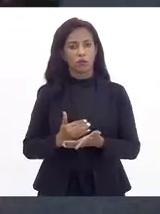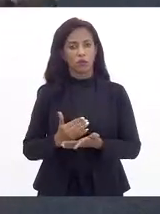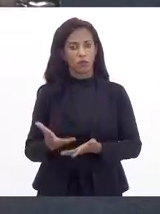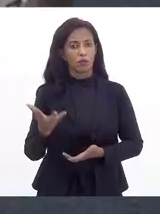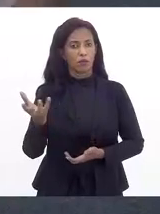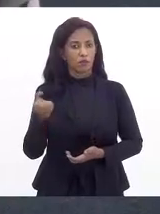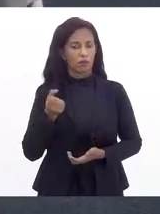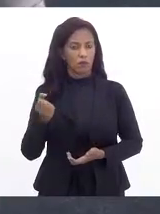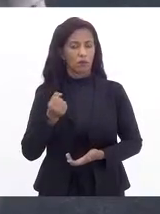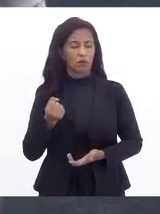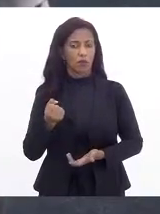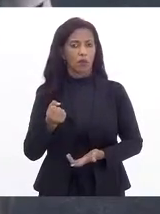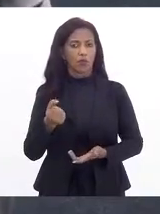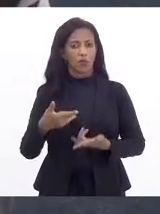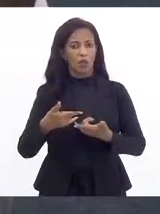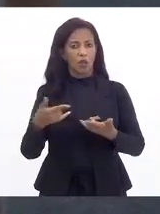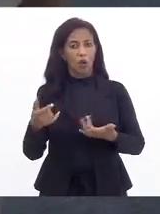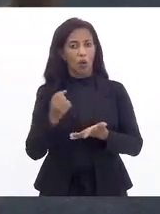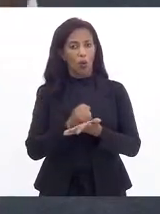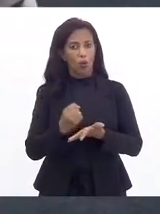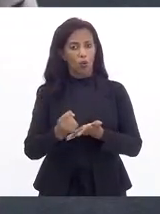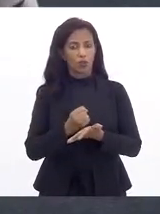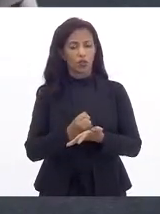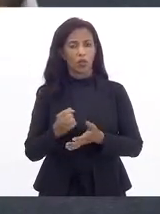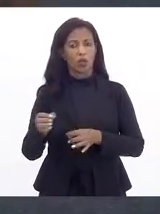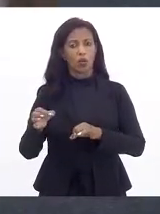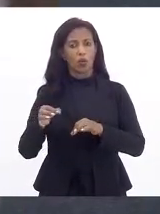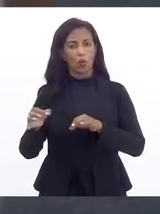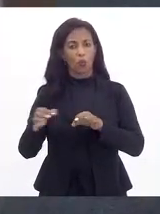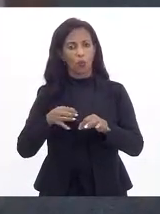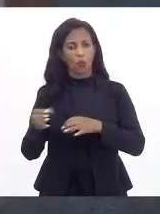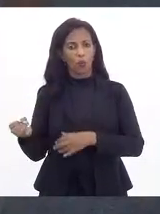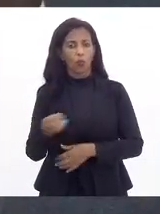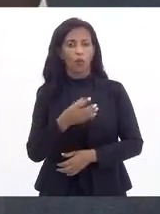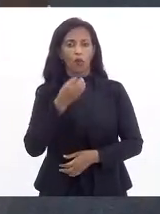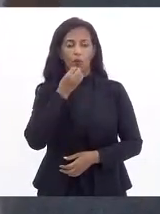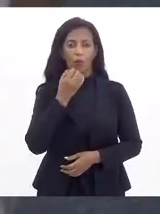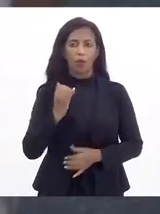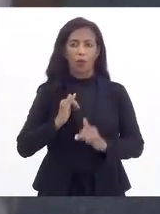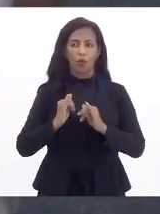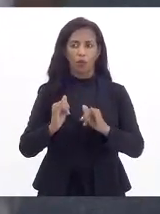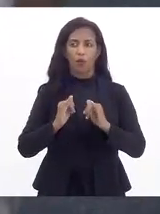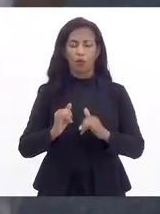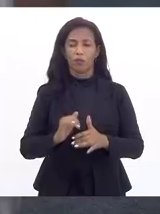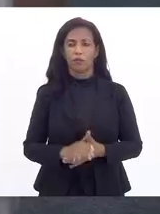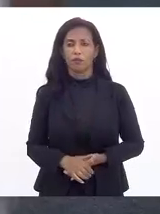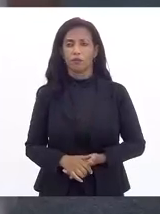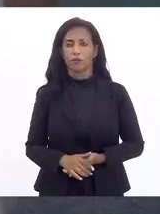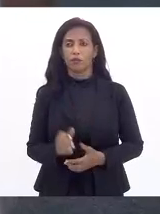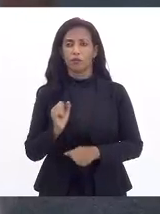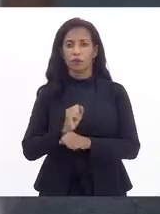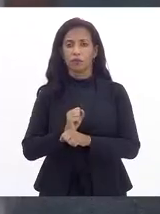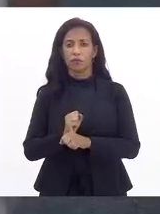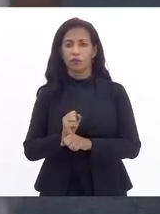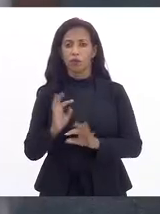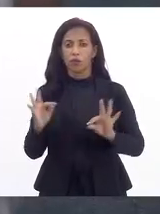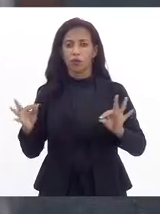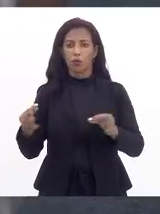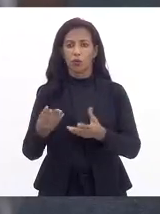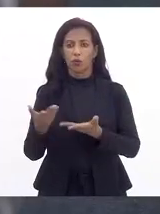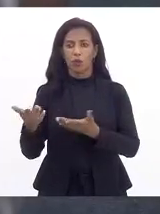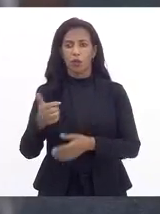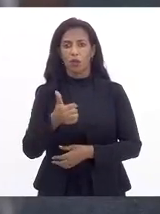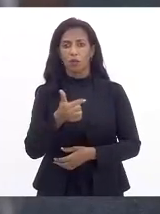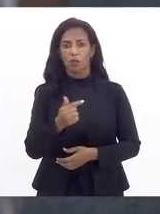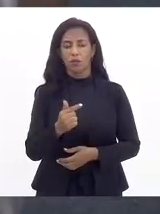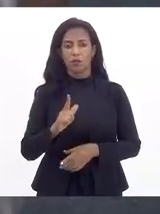receber contra-cheque com o novo plano de cargos e salários, então é uma boa notícia. Esperamos contar com a presença de todos. Às